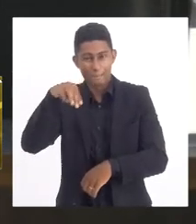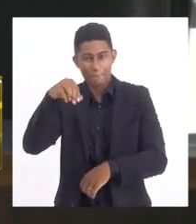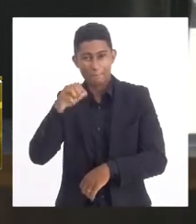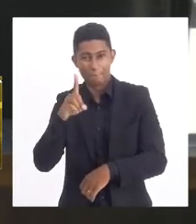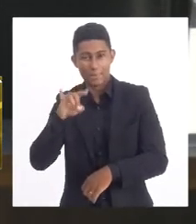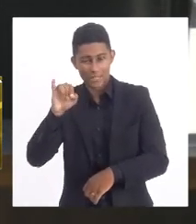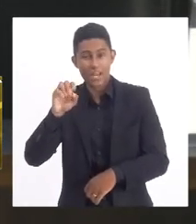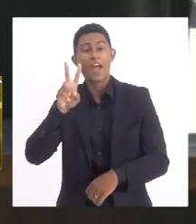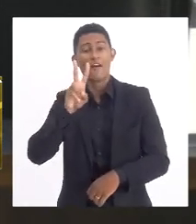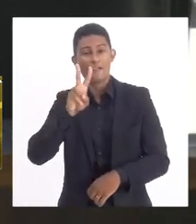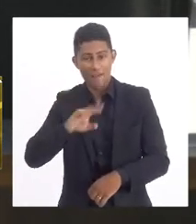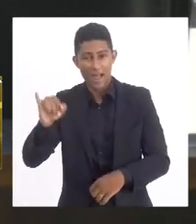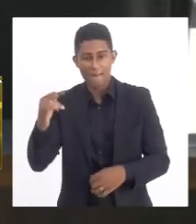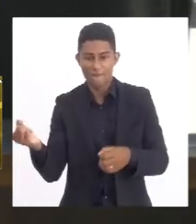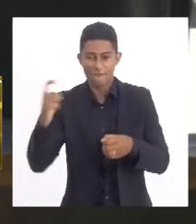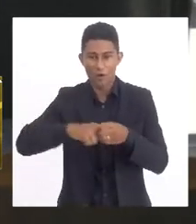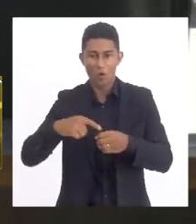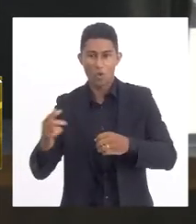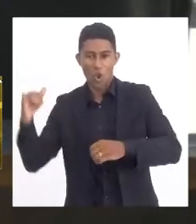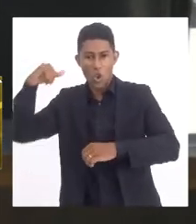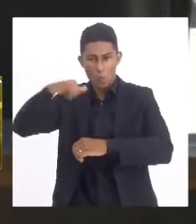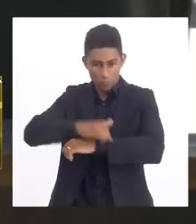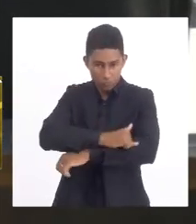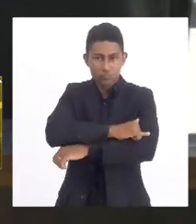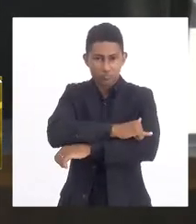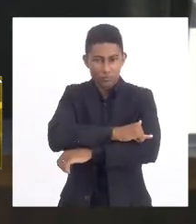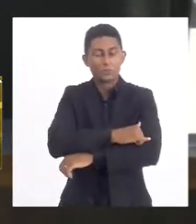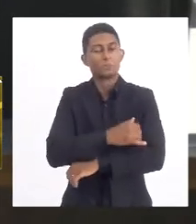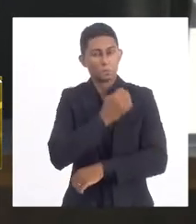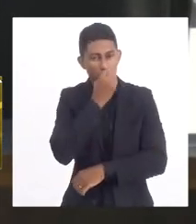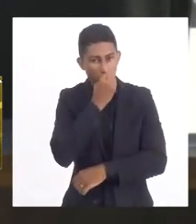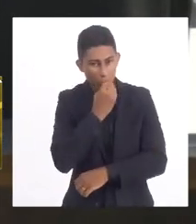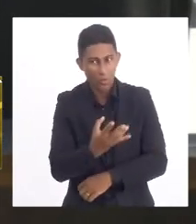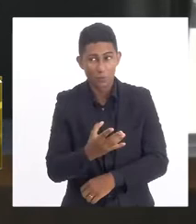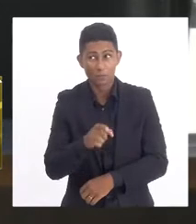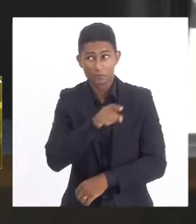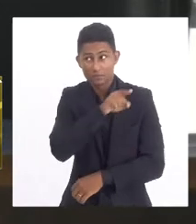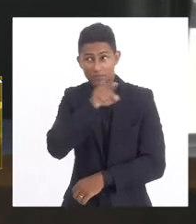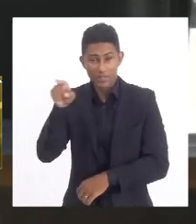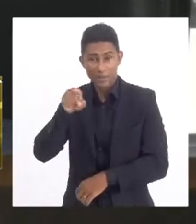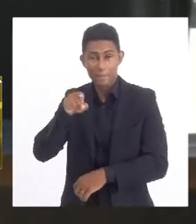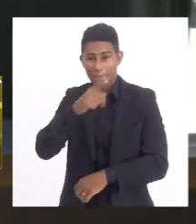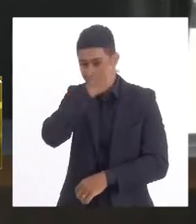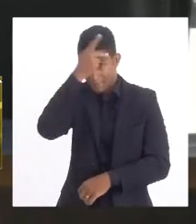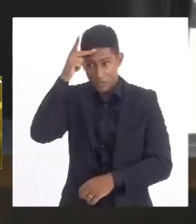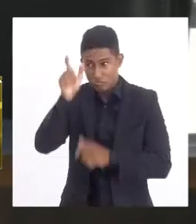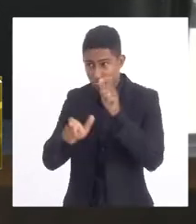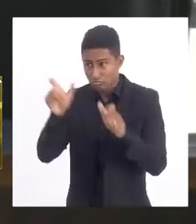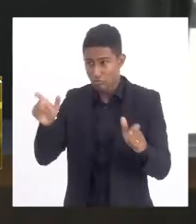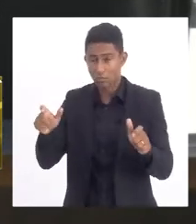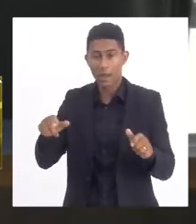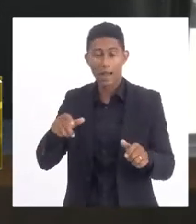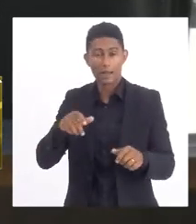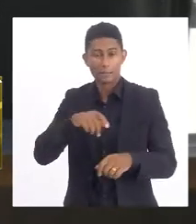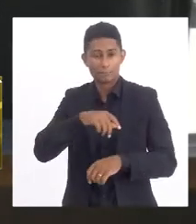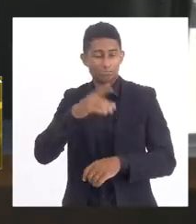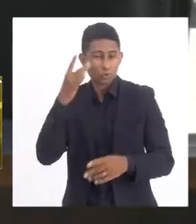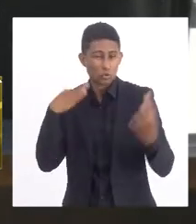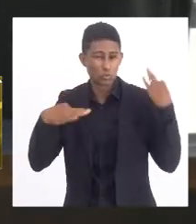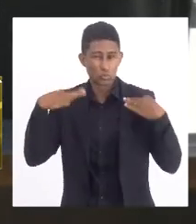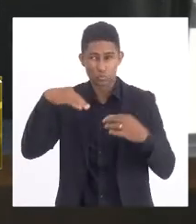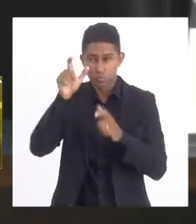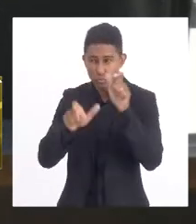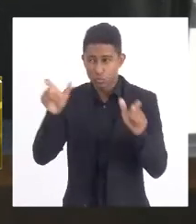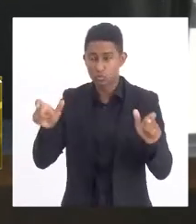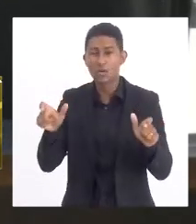o Rio de Janeiro já está se destacando que o nosso país está pronto para receber o turista Internacional e nas nossas feiras tenho certeza tudo que a gente